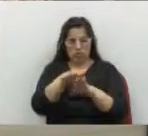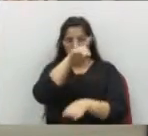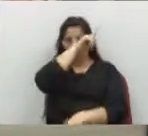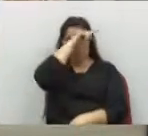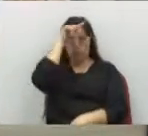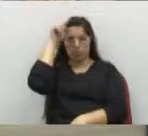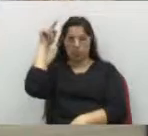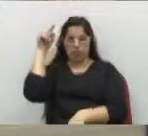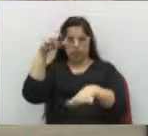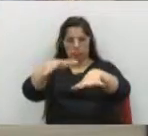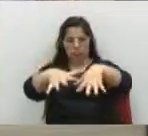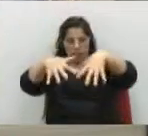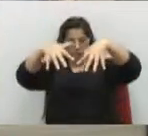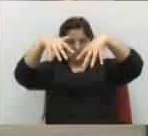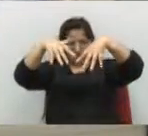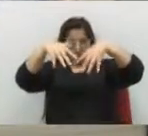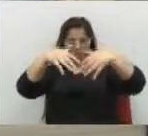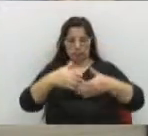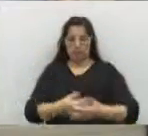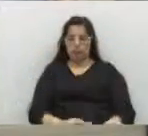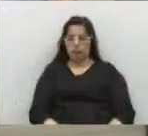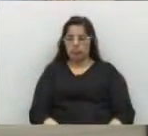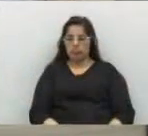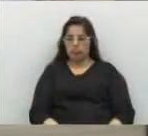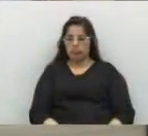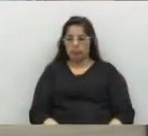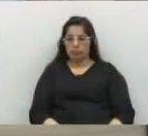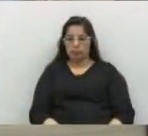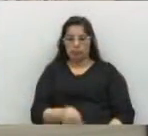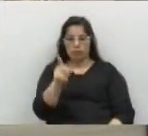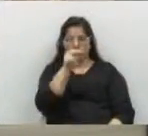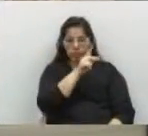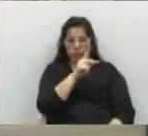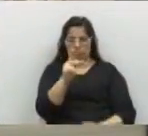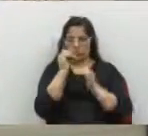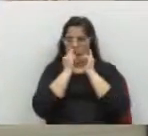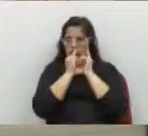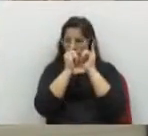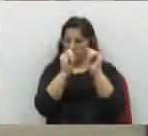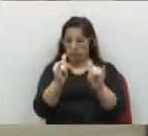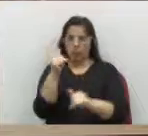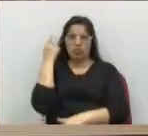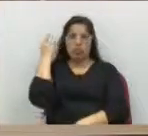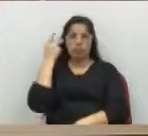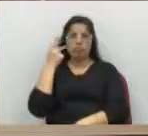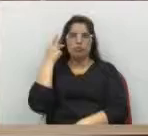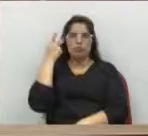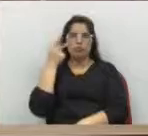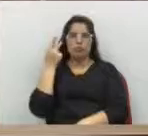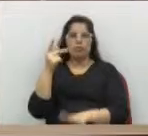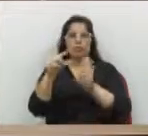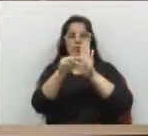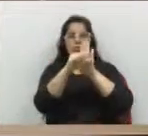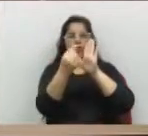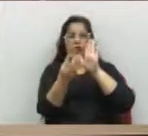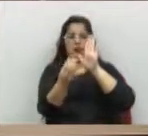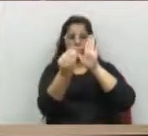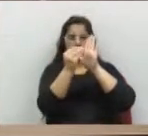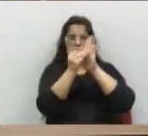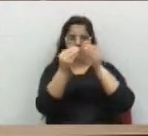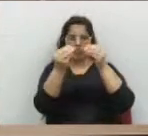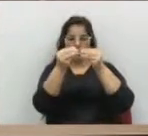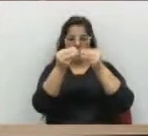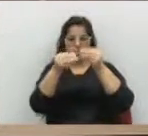em plenário. E esta presidência comunica aos senhores vereadores que esta emenda prejudica o